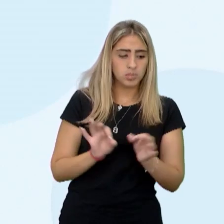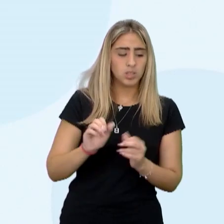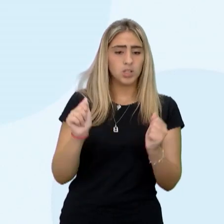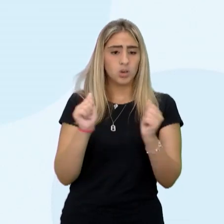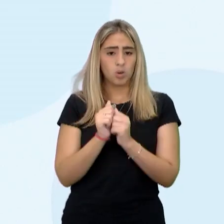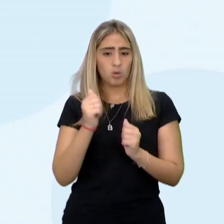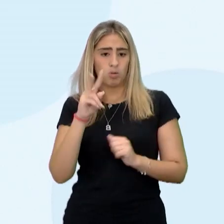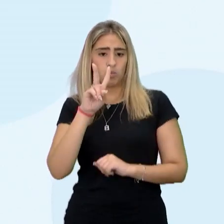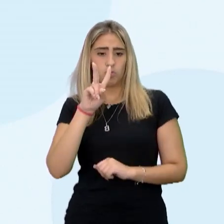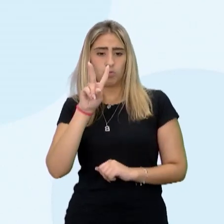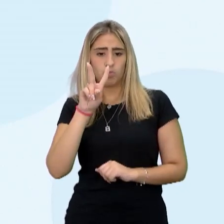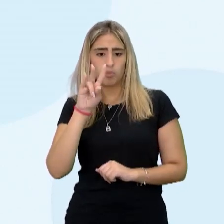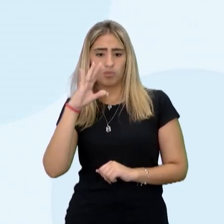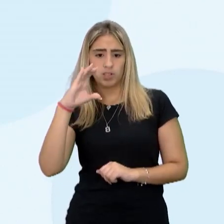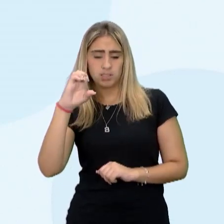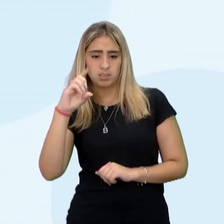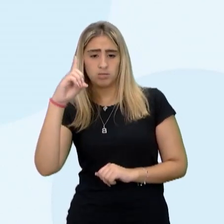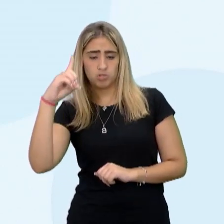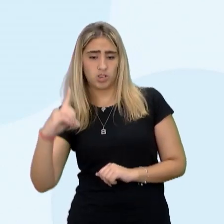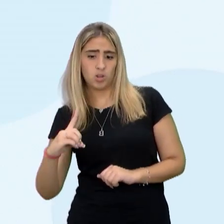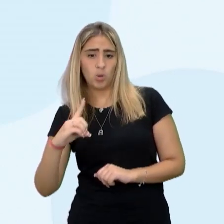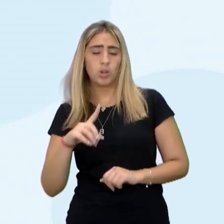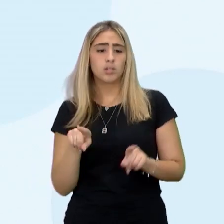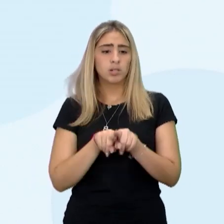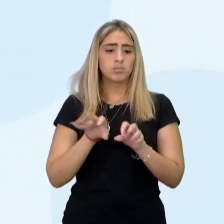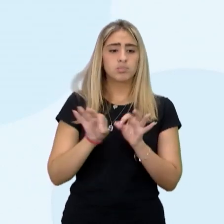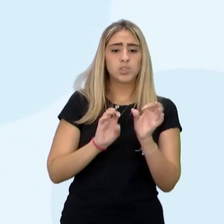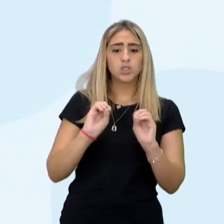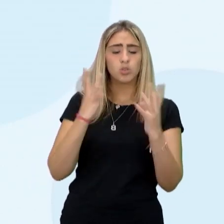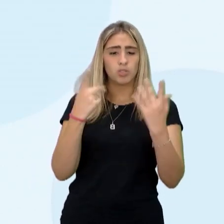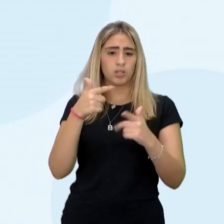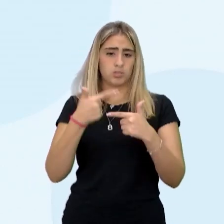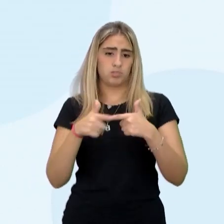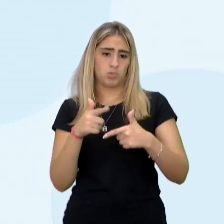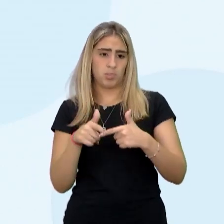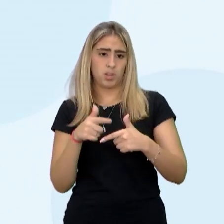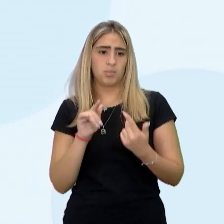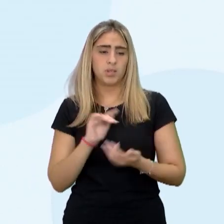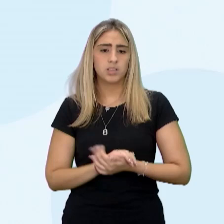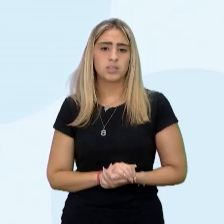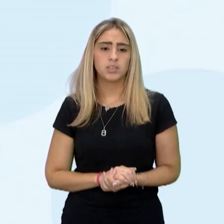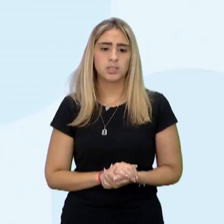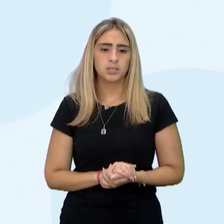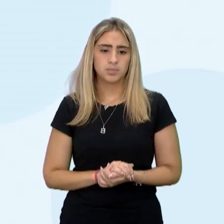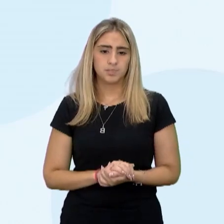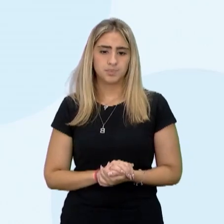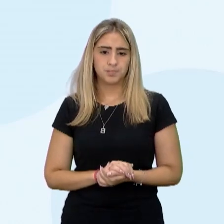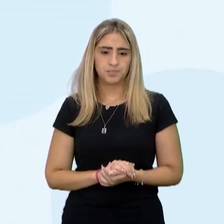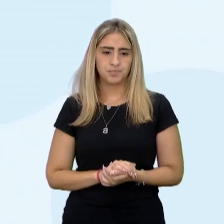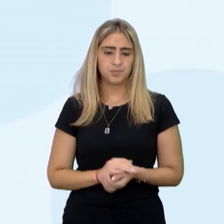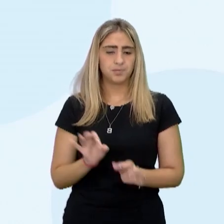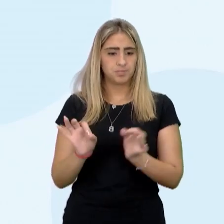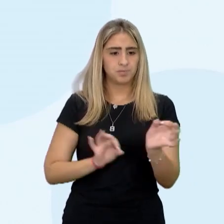com o PCG, né, o trio gestor, para tentar resolver aí essas questões, certo? Então, exemplos aí de alinhamentos horizontais do diretor,